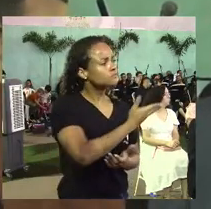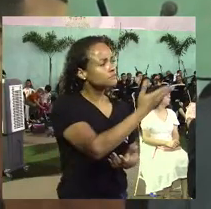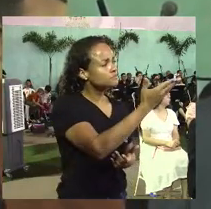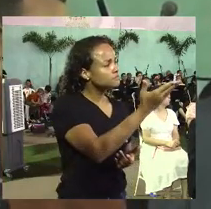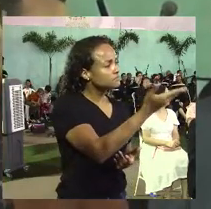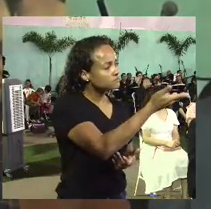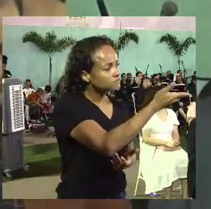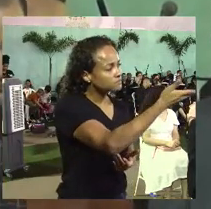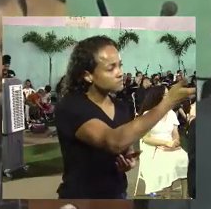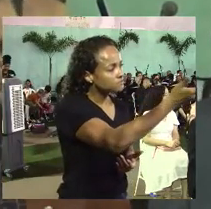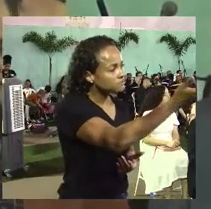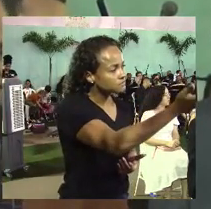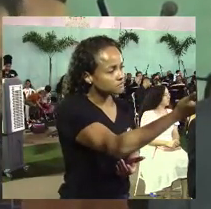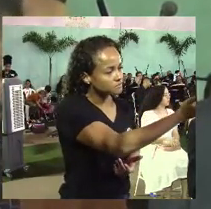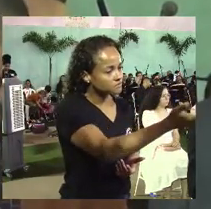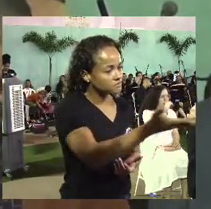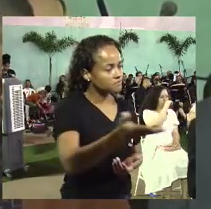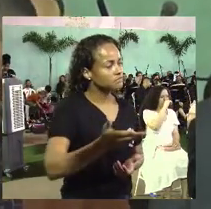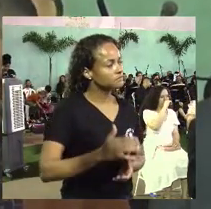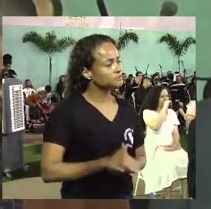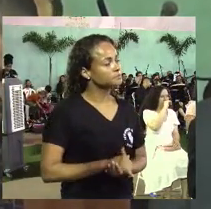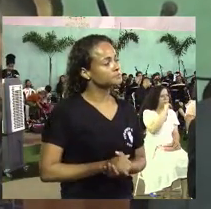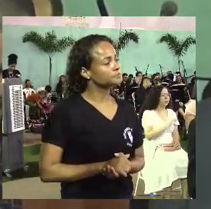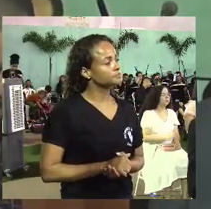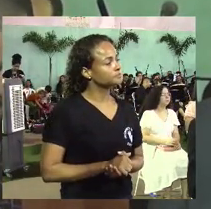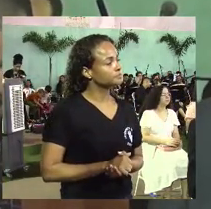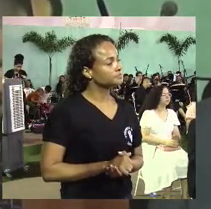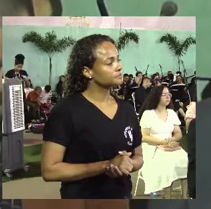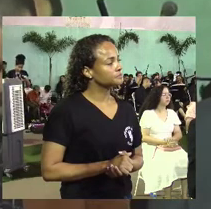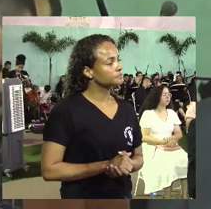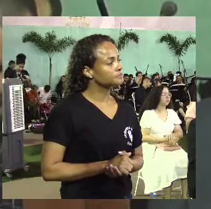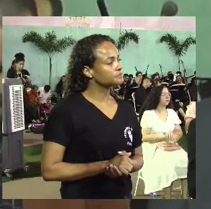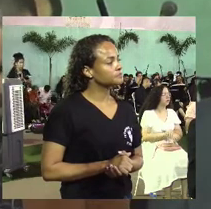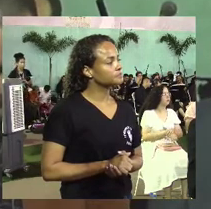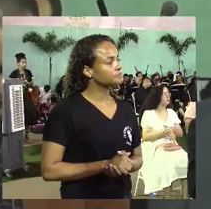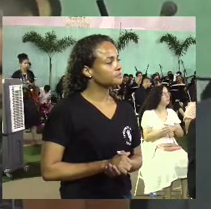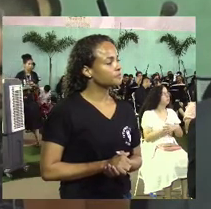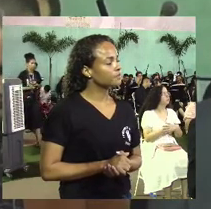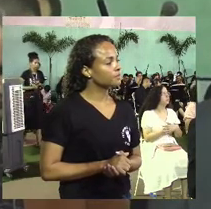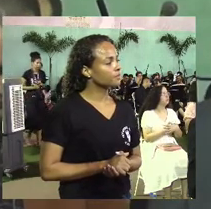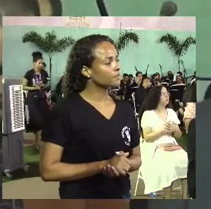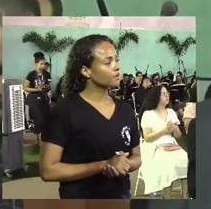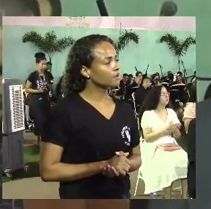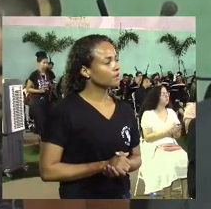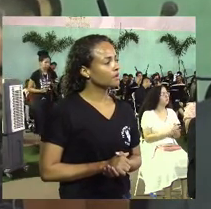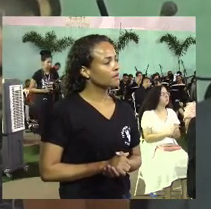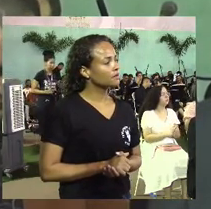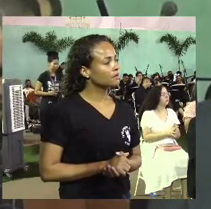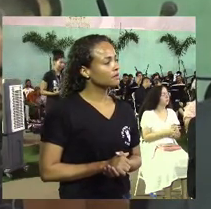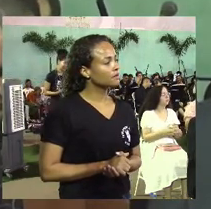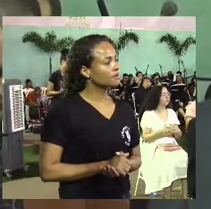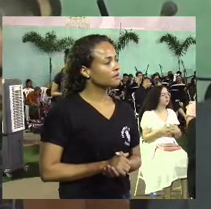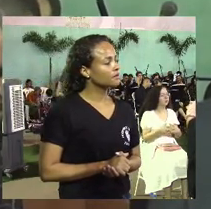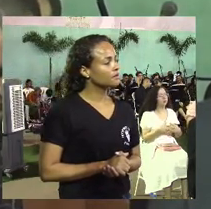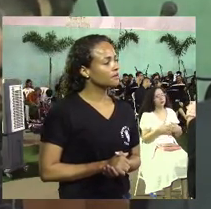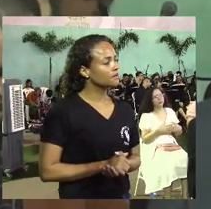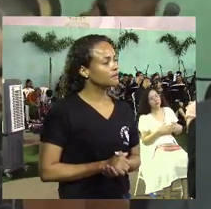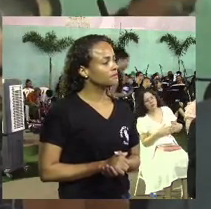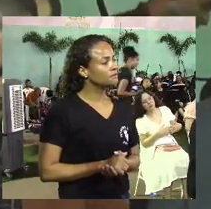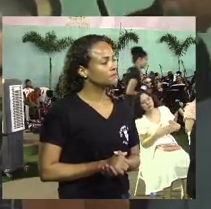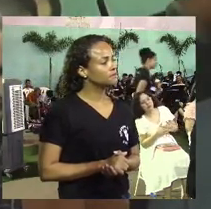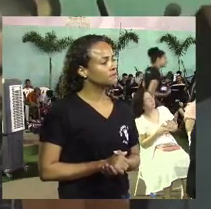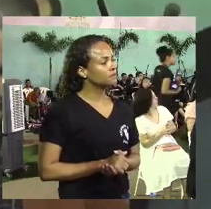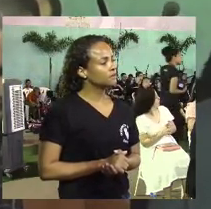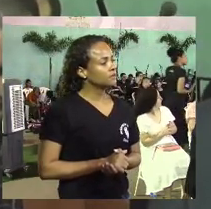aqui Então vem aqui na frente é isso Cadê a câmera Cadê a câmera